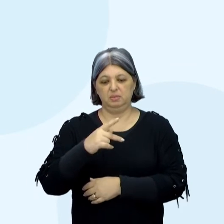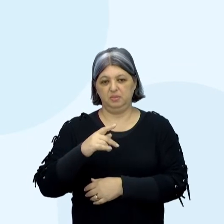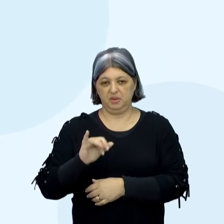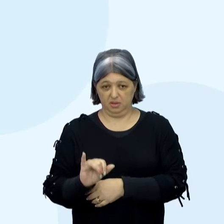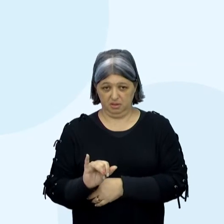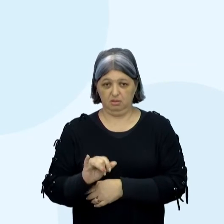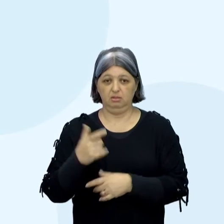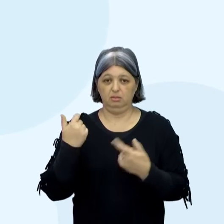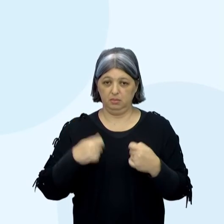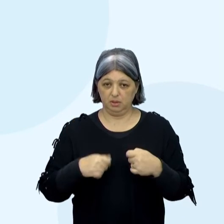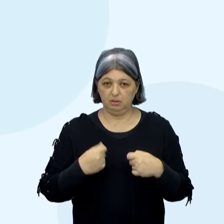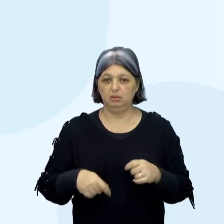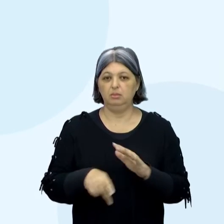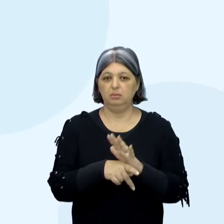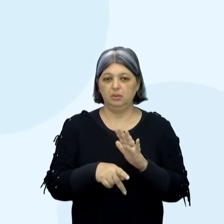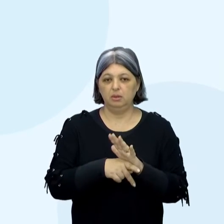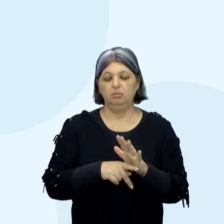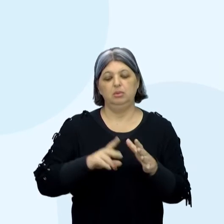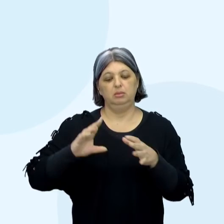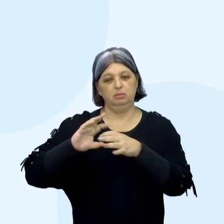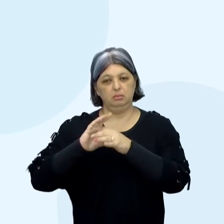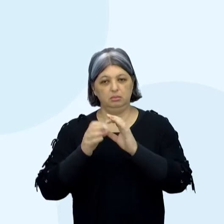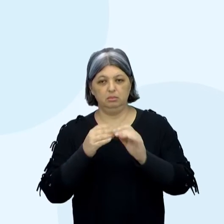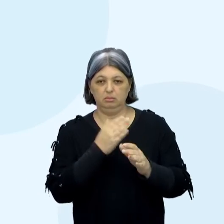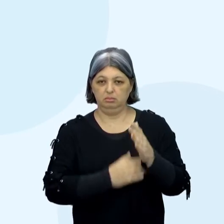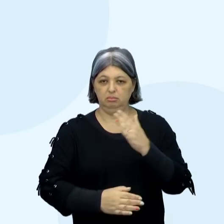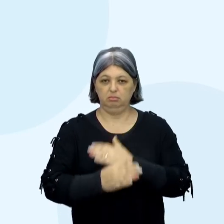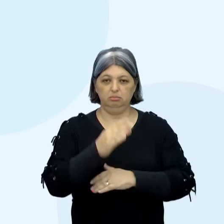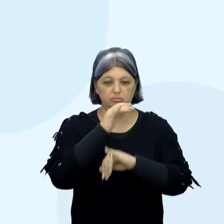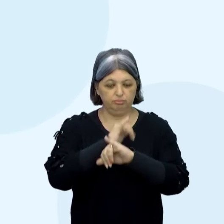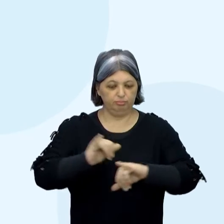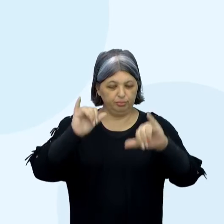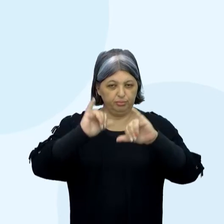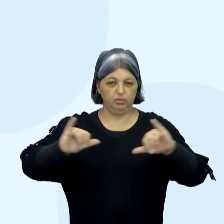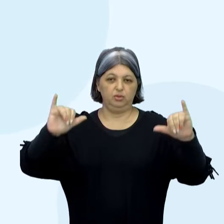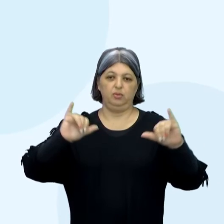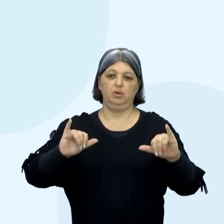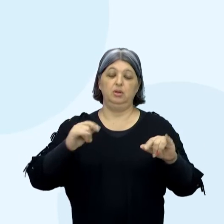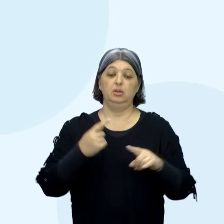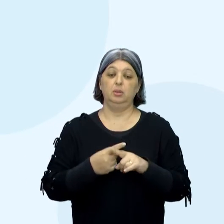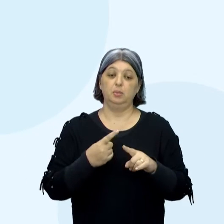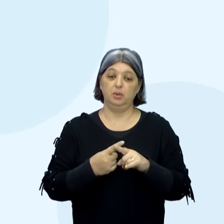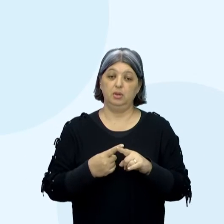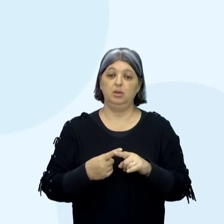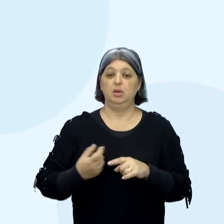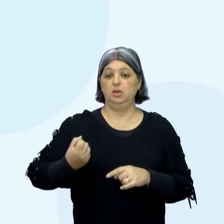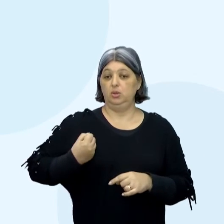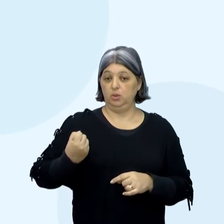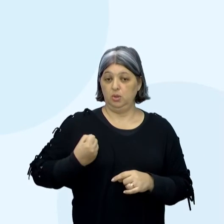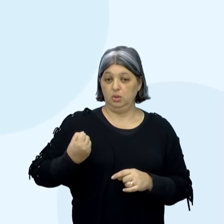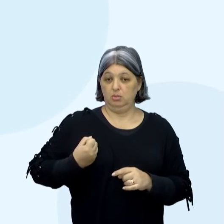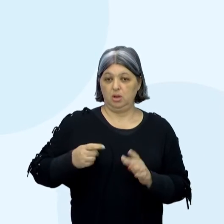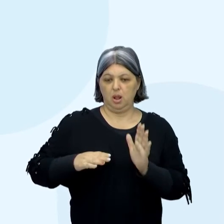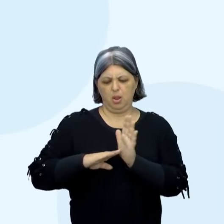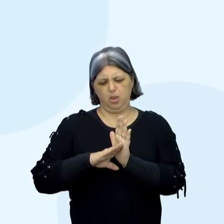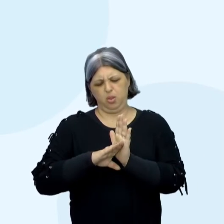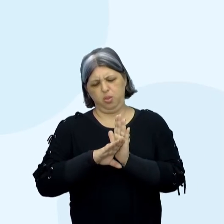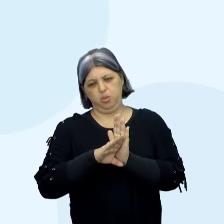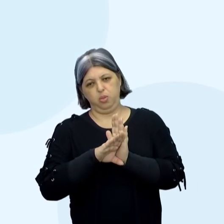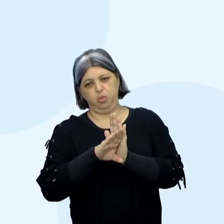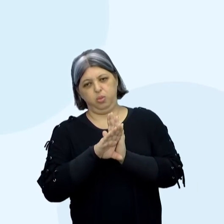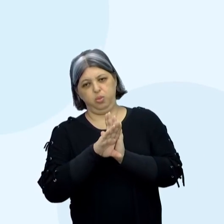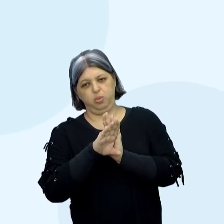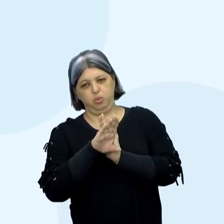deveria ser as Paraolimpíadas mais assistidas, pois os números estimavam uma audiência